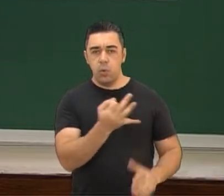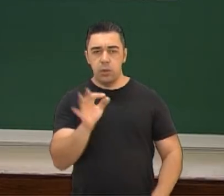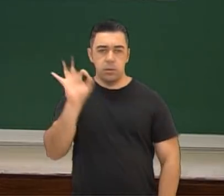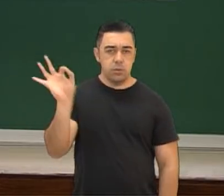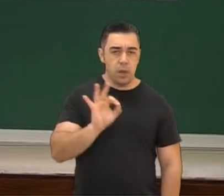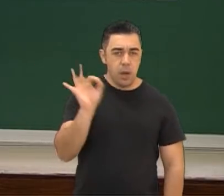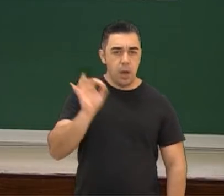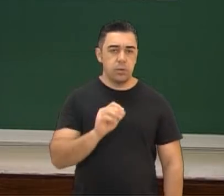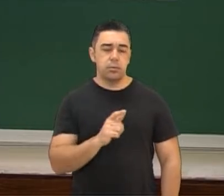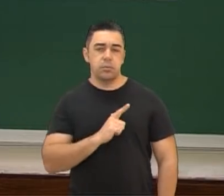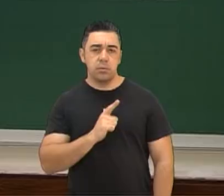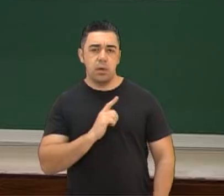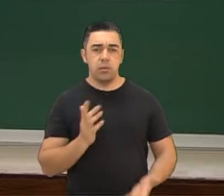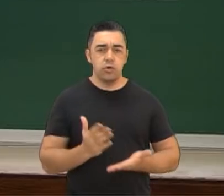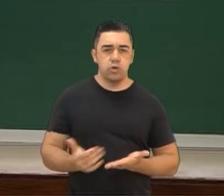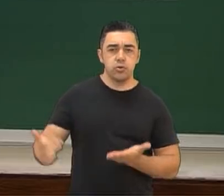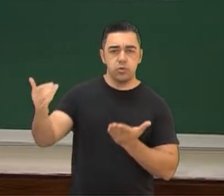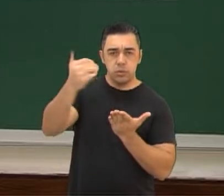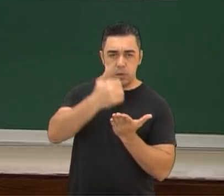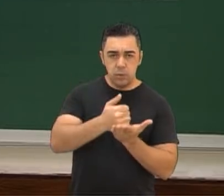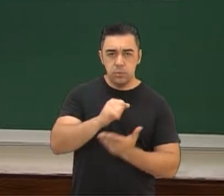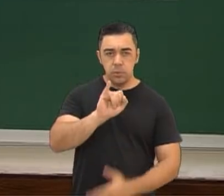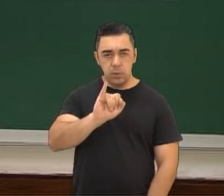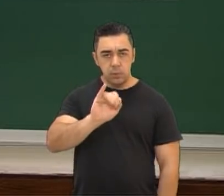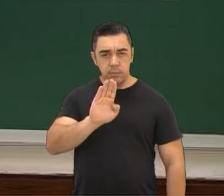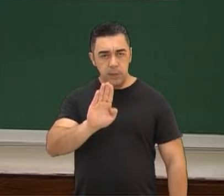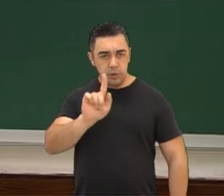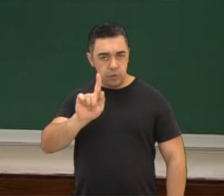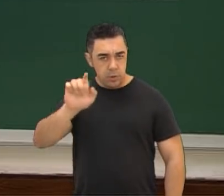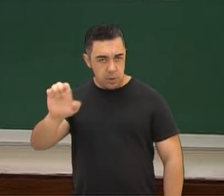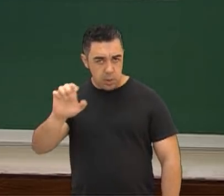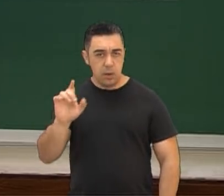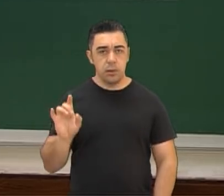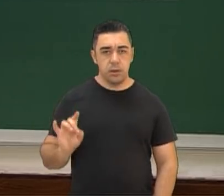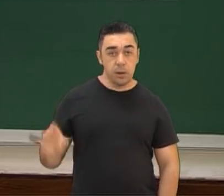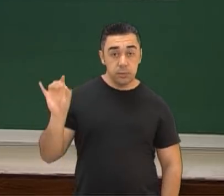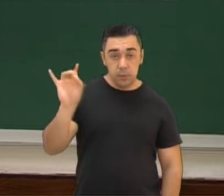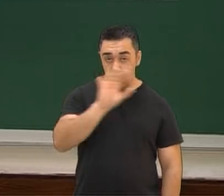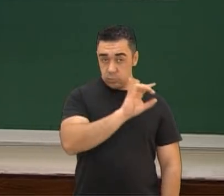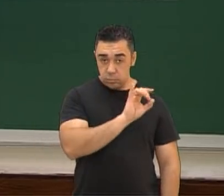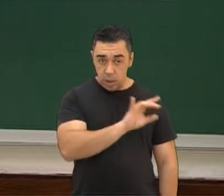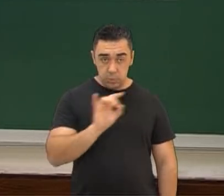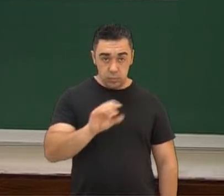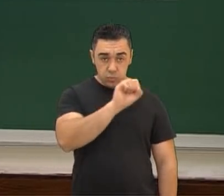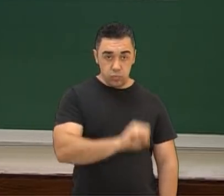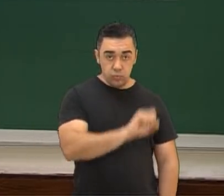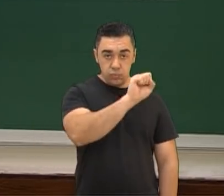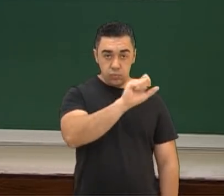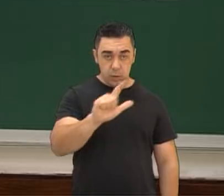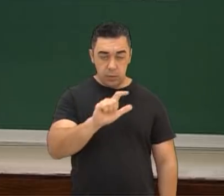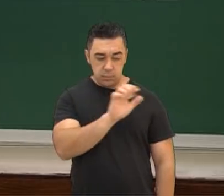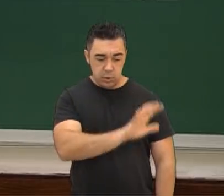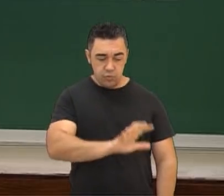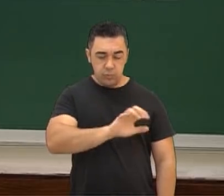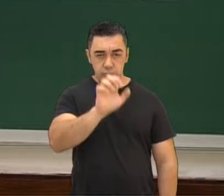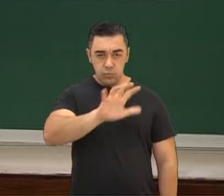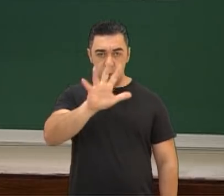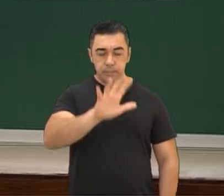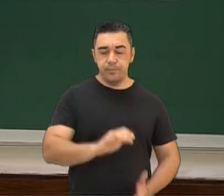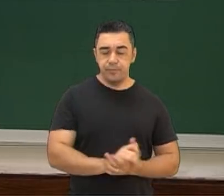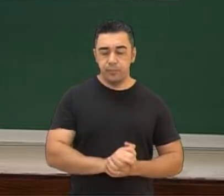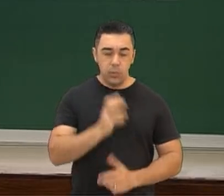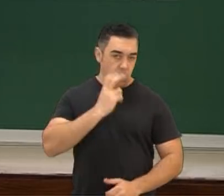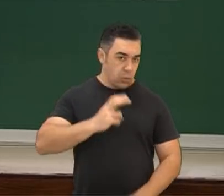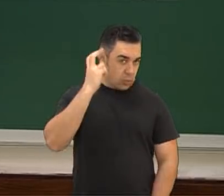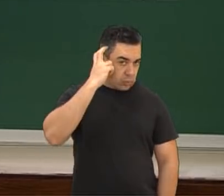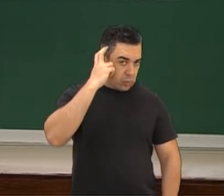do IBGE, alguns dados em números sobre a população de cada uma das duas regiões, certo? Aspectos